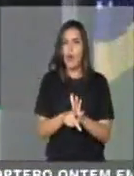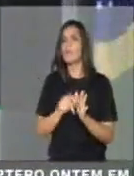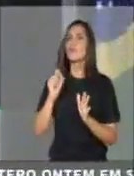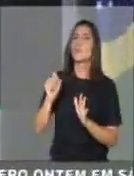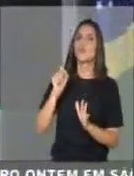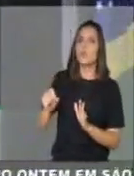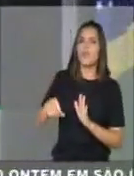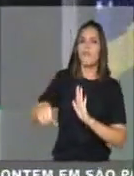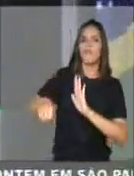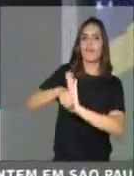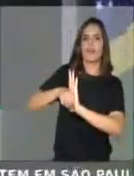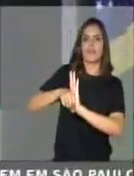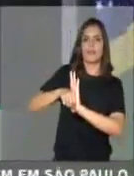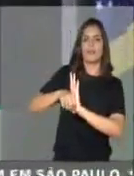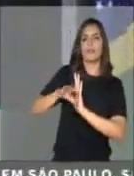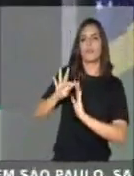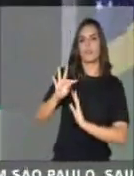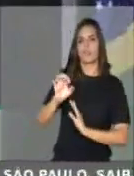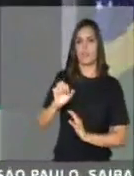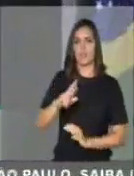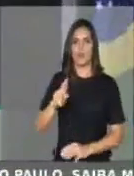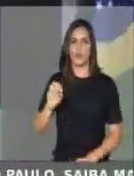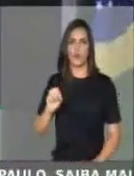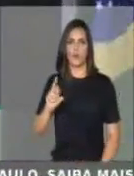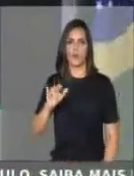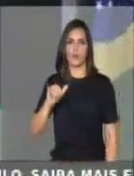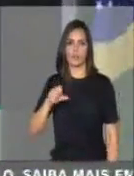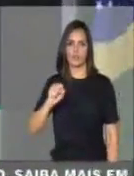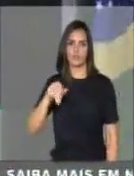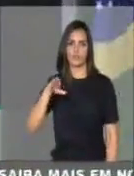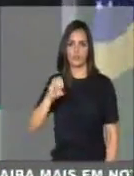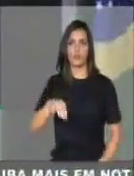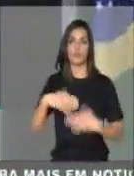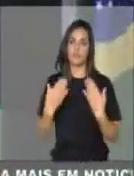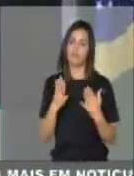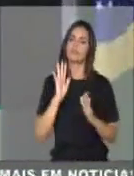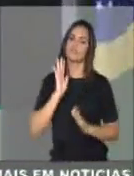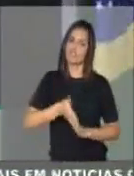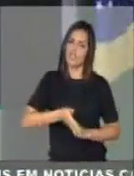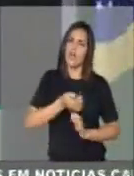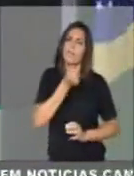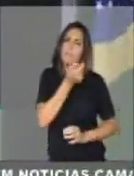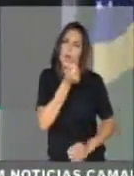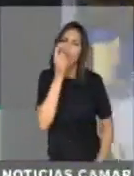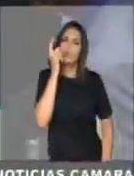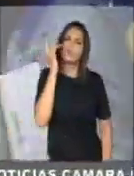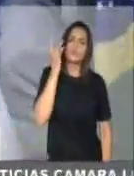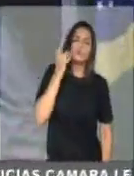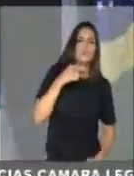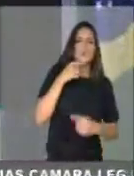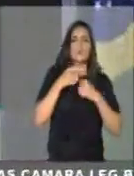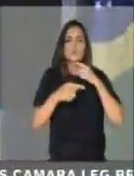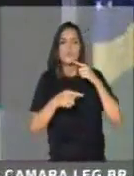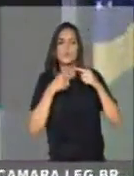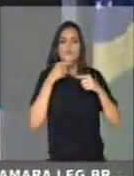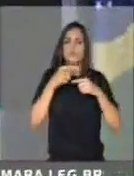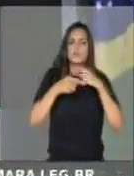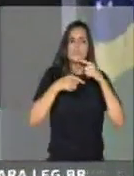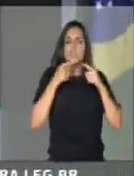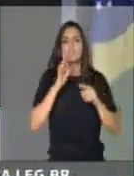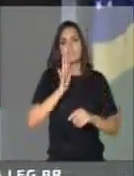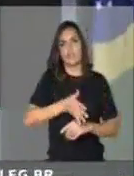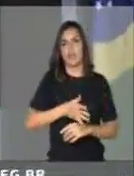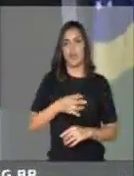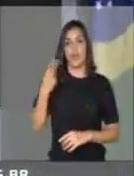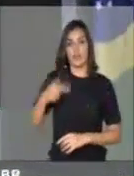e valores são frutos de atos de terrorismo. Então já sanou um pouco da nossa dúvida, não se permite esse bloqueio